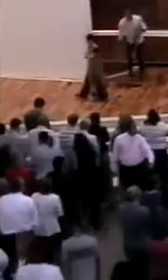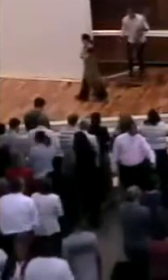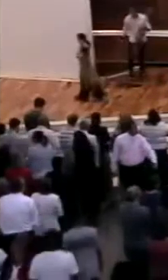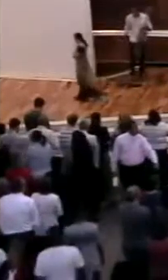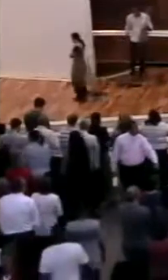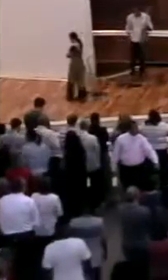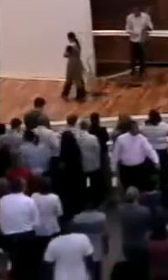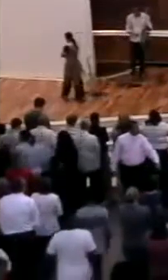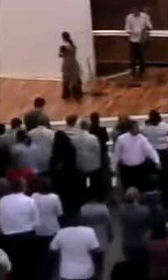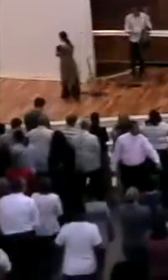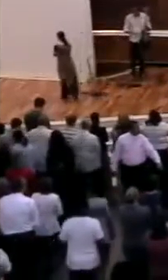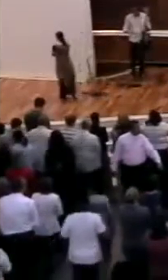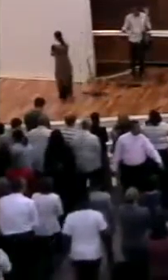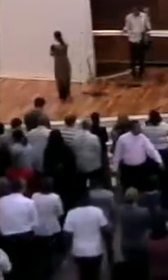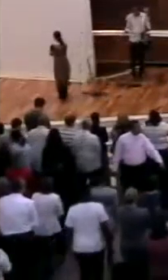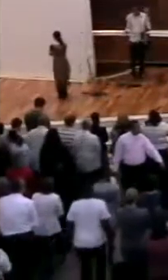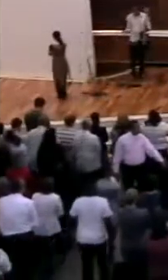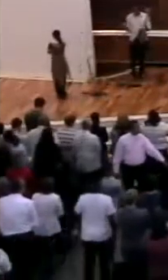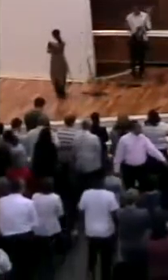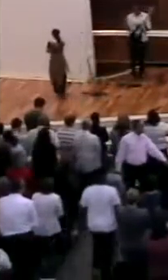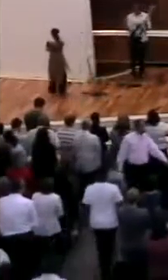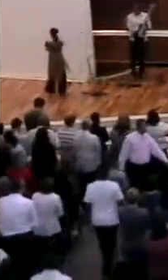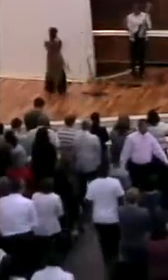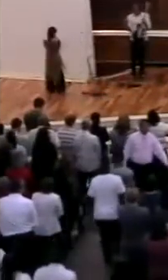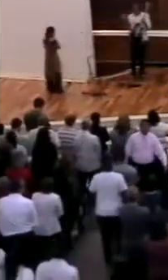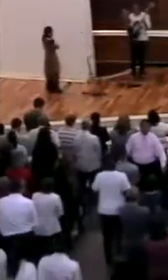Que estão vivendo esse momento tão difícil na vida.